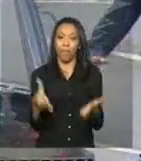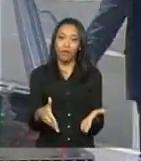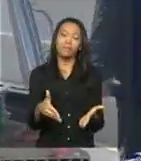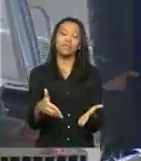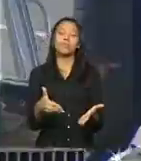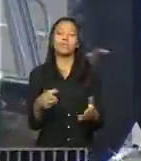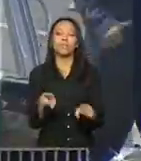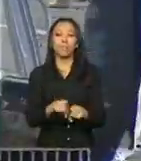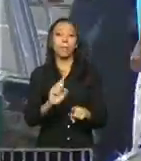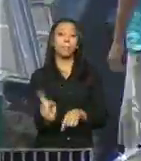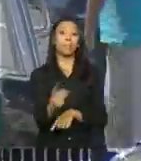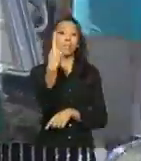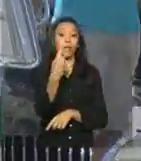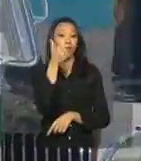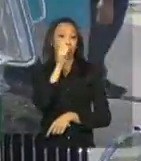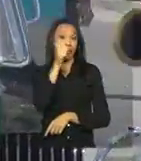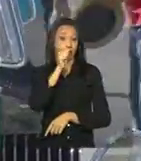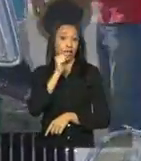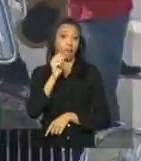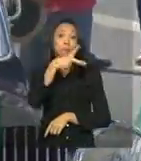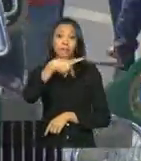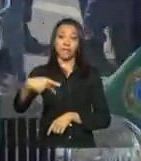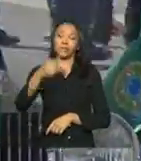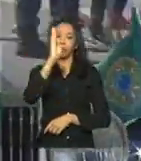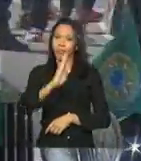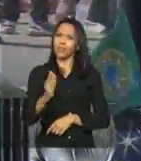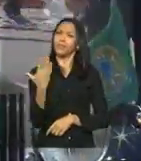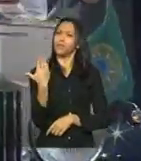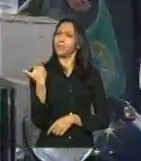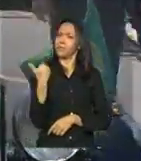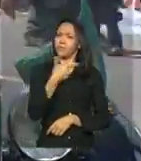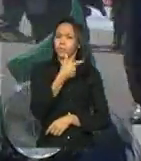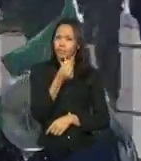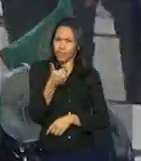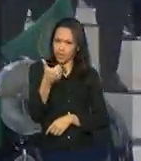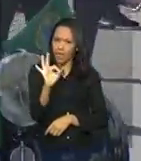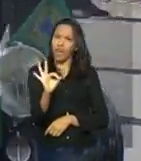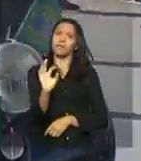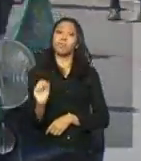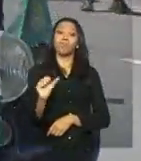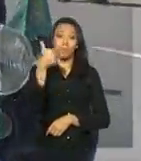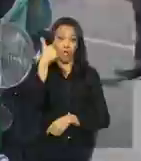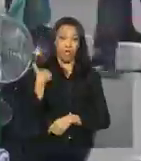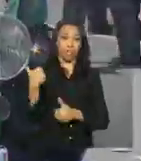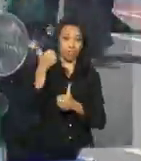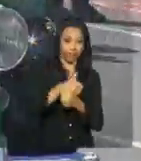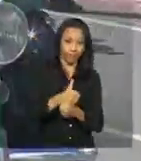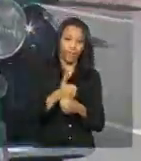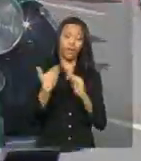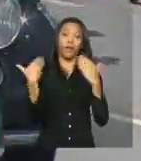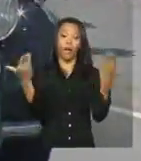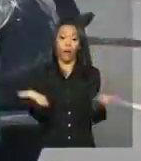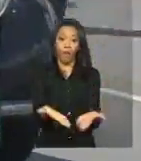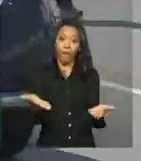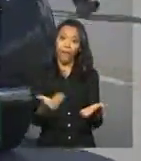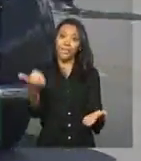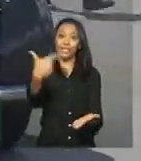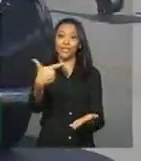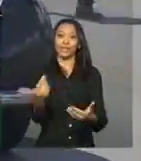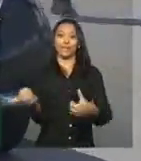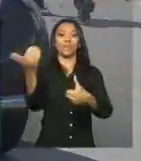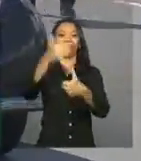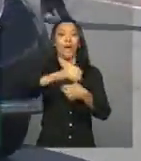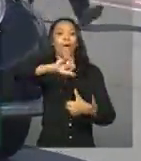conduzindo a primeira mulher presidenta do Brasil, isso em 2010, né? A primeira posse da presidenta. E agora, tendo a